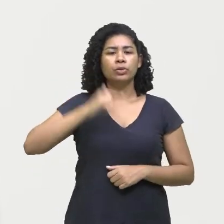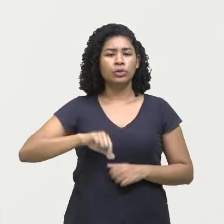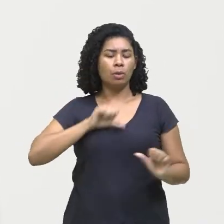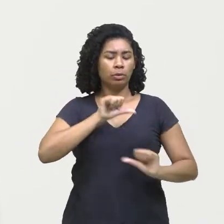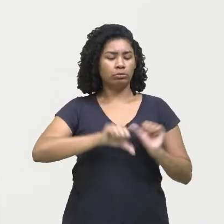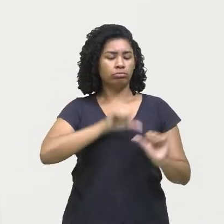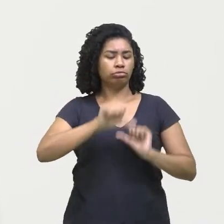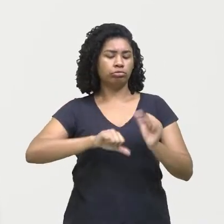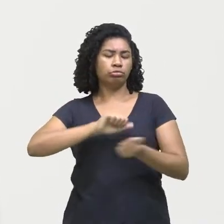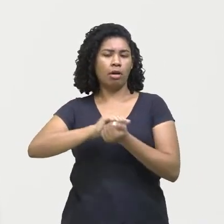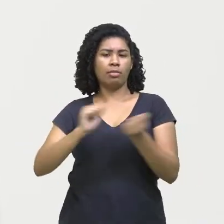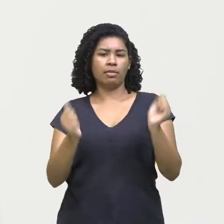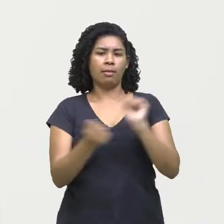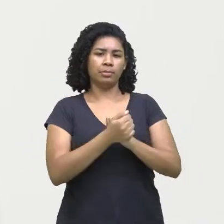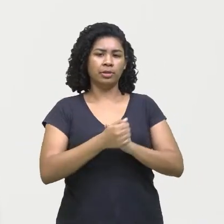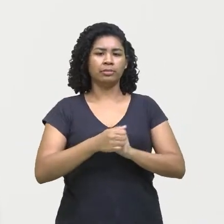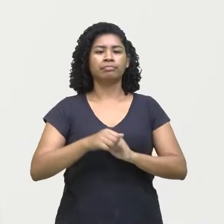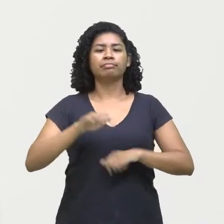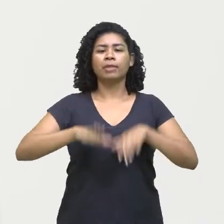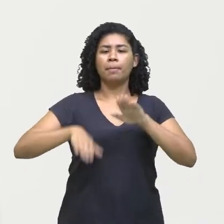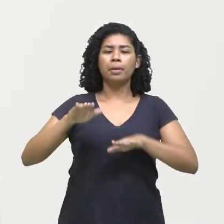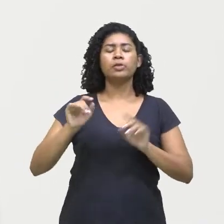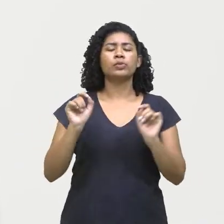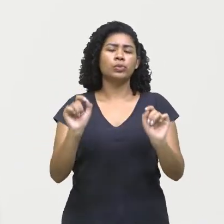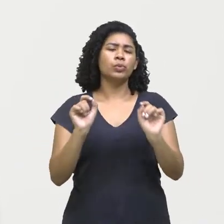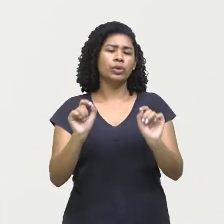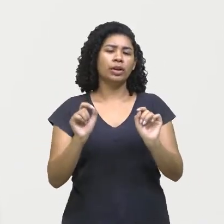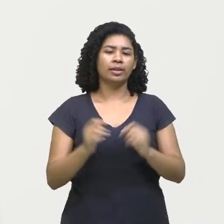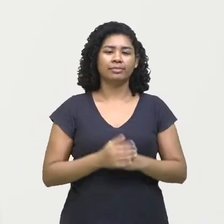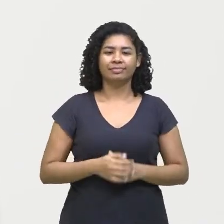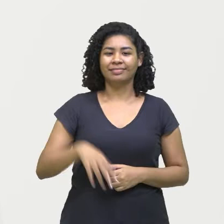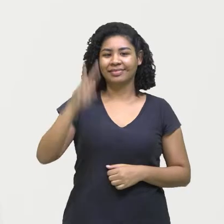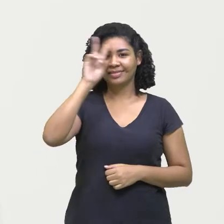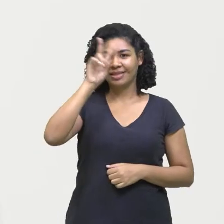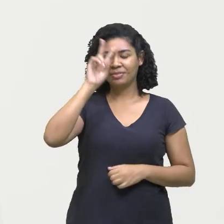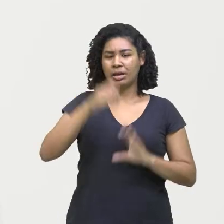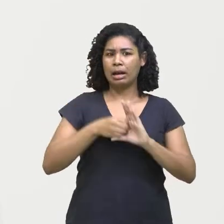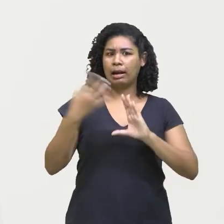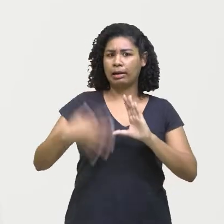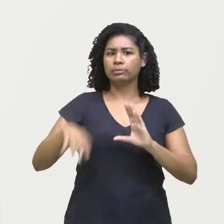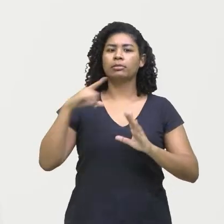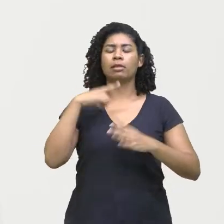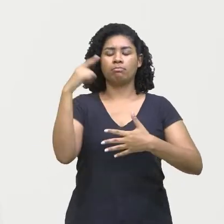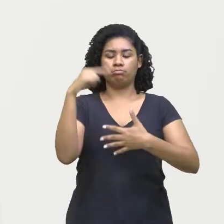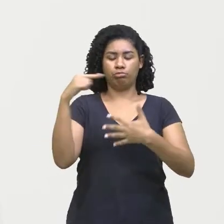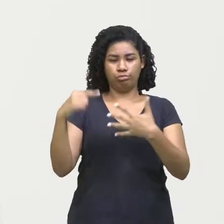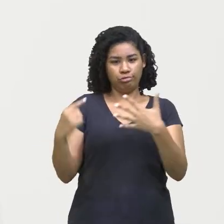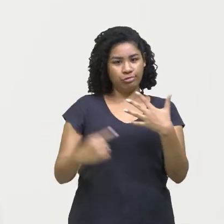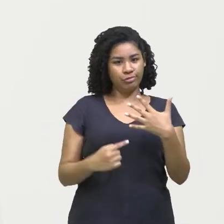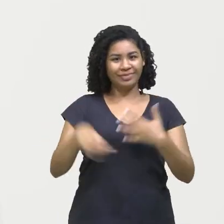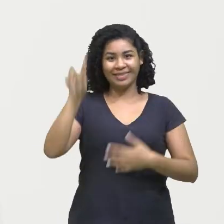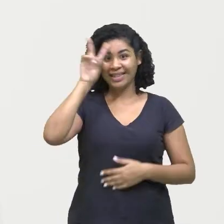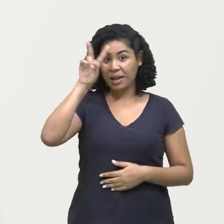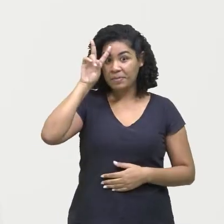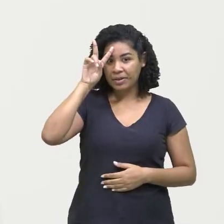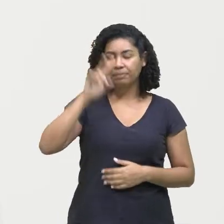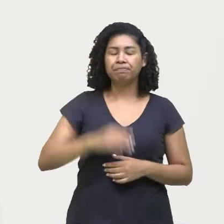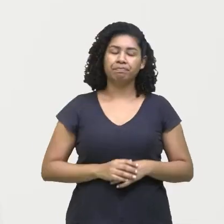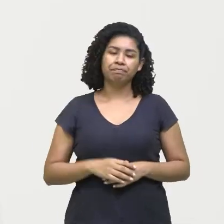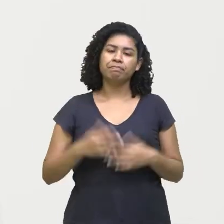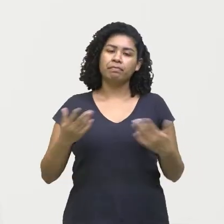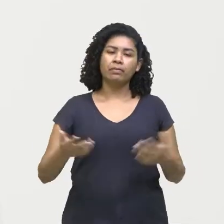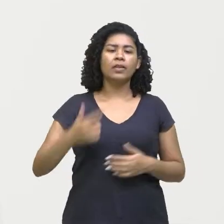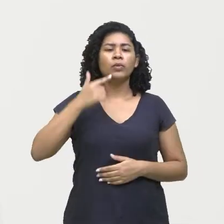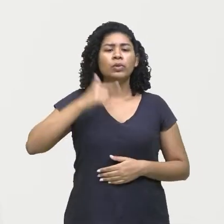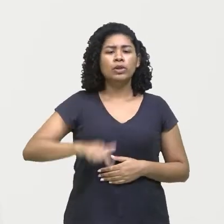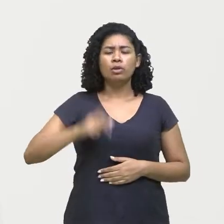ainda se adaptar de acordo com algumas características, de acordo com alguns fatores, tá? Então, a língua ela é capaz de